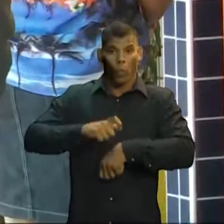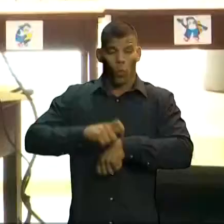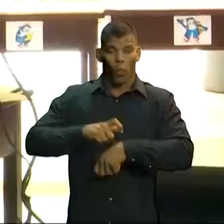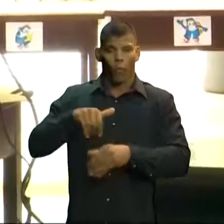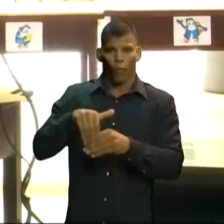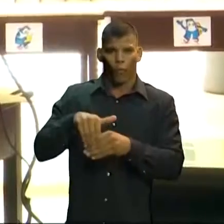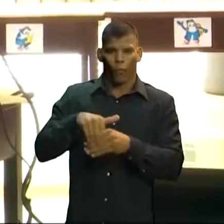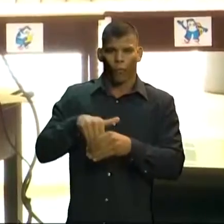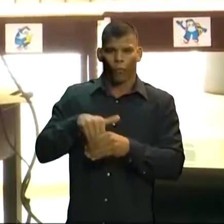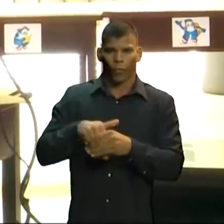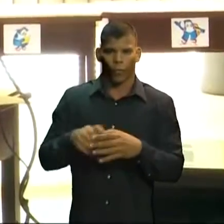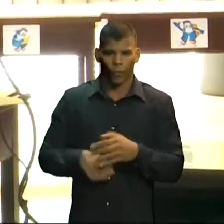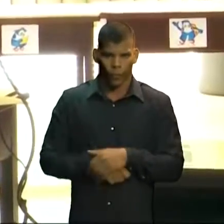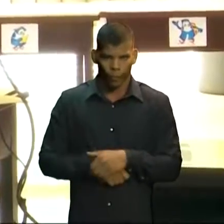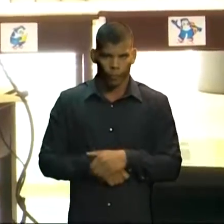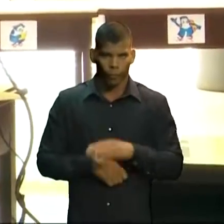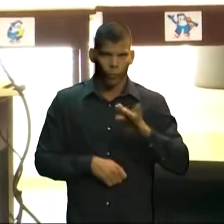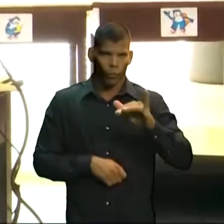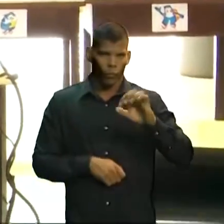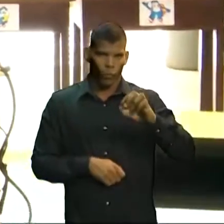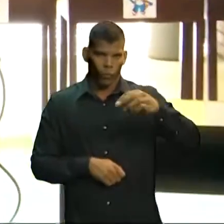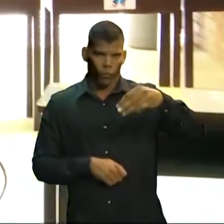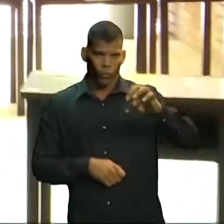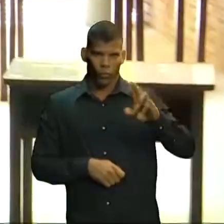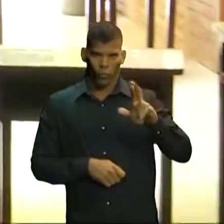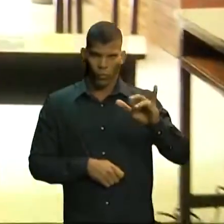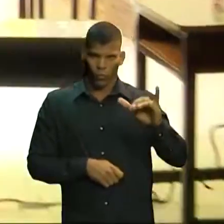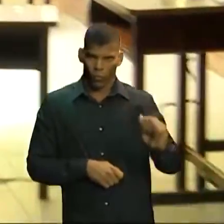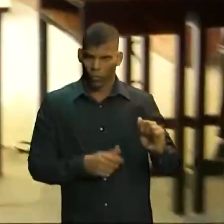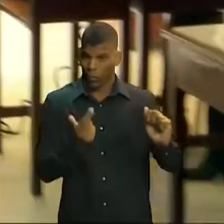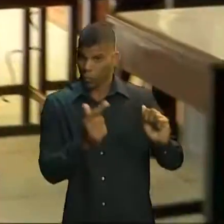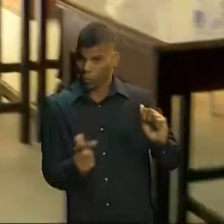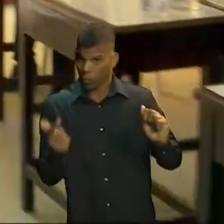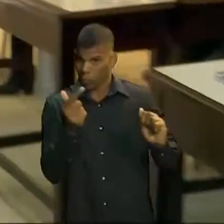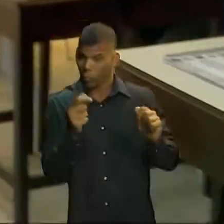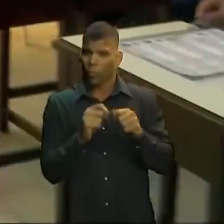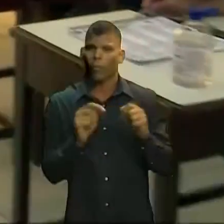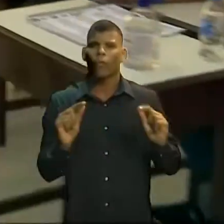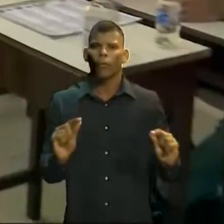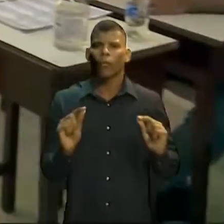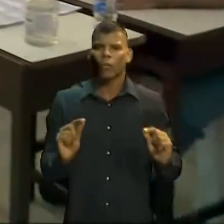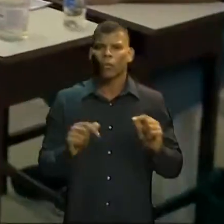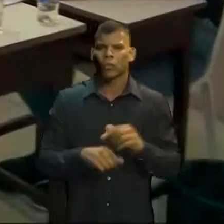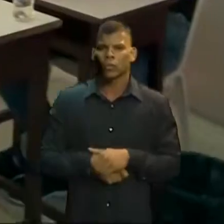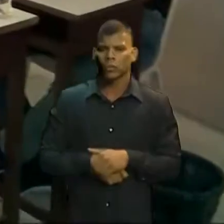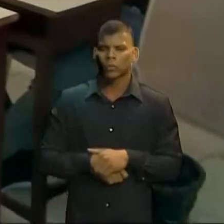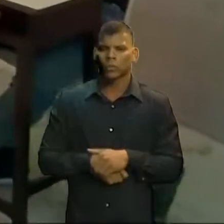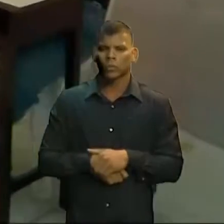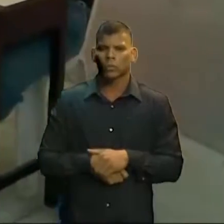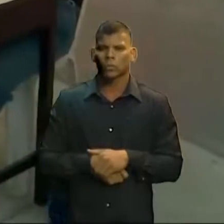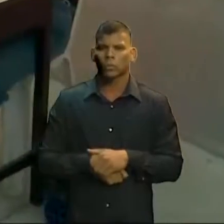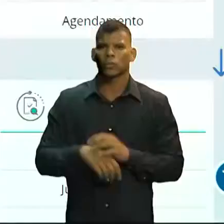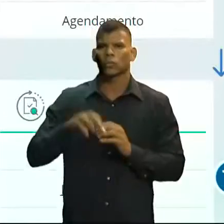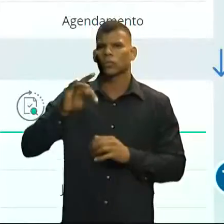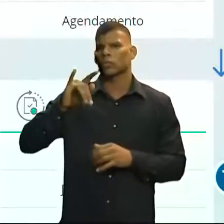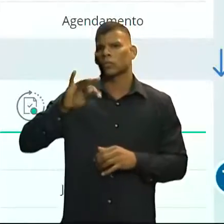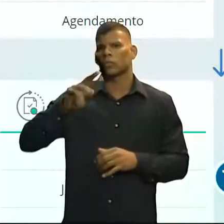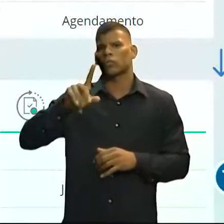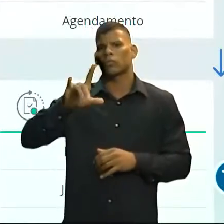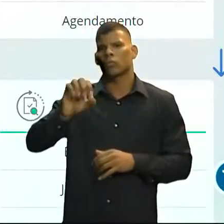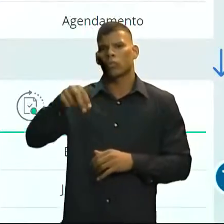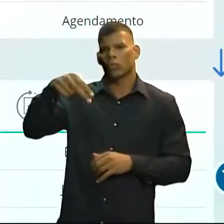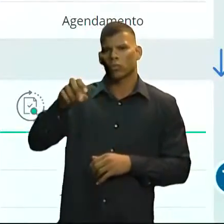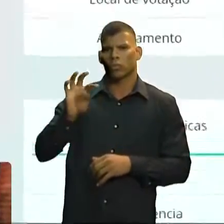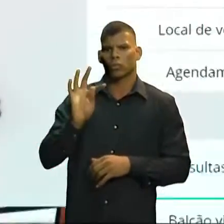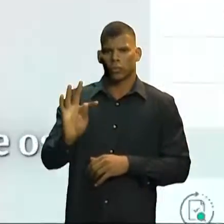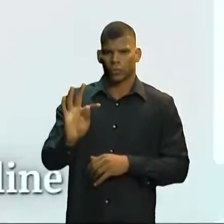votar. Mesmo sem a biometria, os eleitores podem resolver as pendências pelo sistema Título Net,